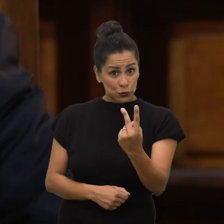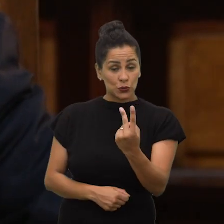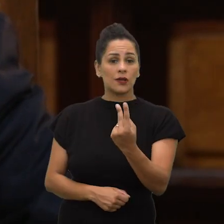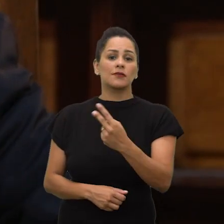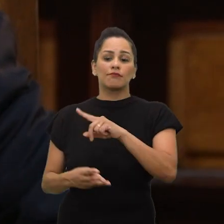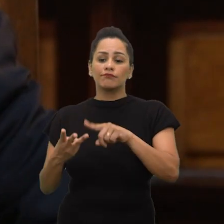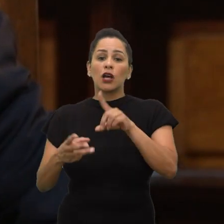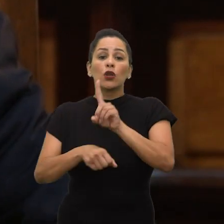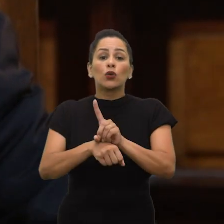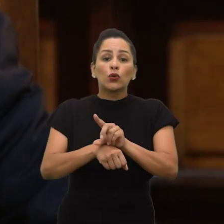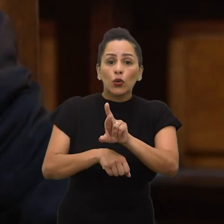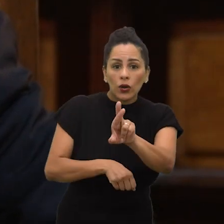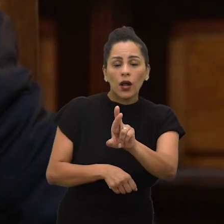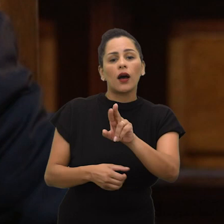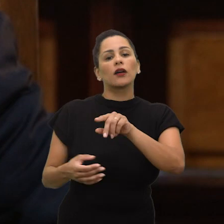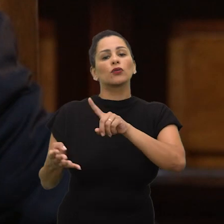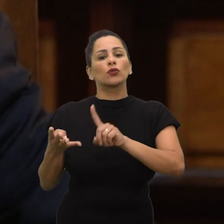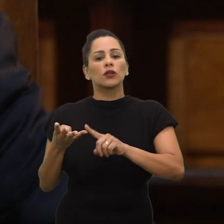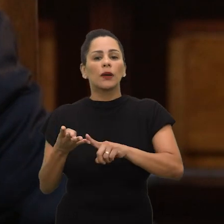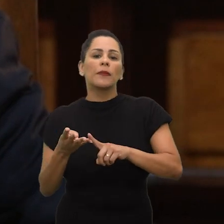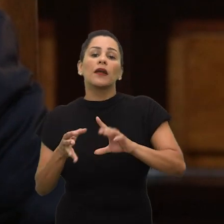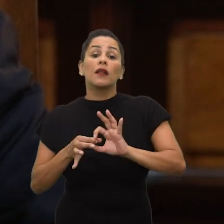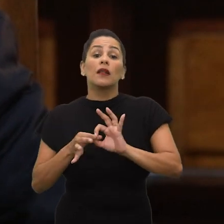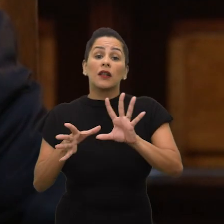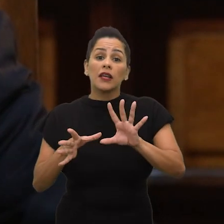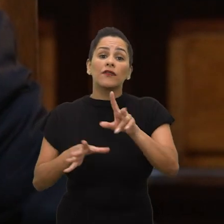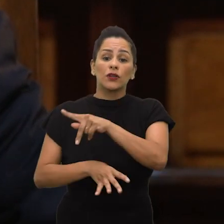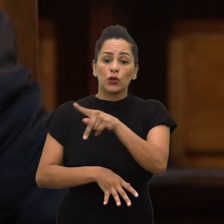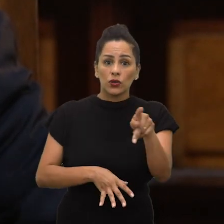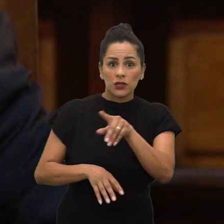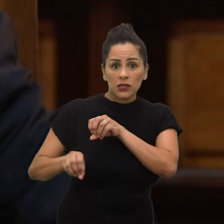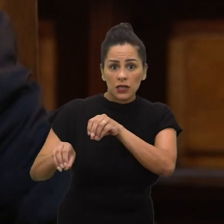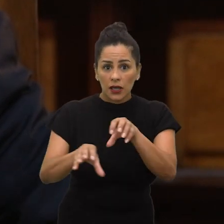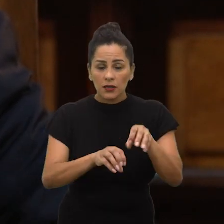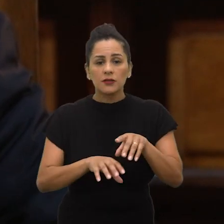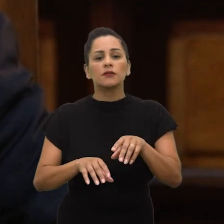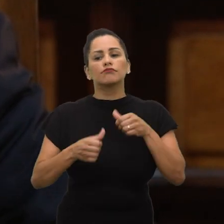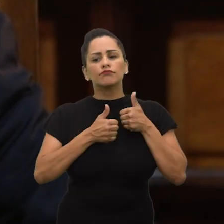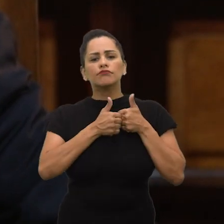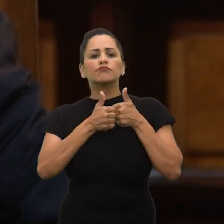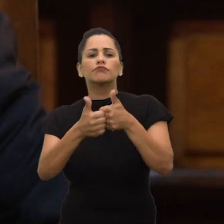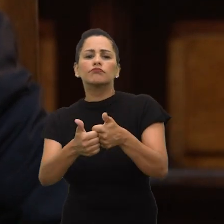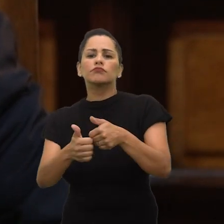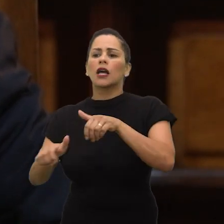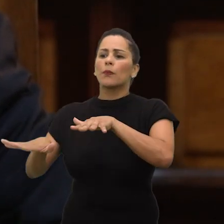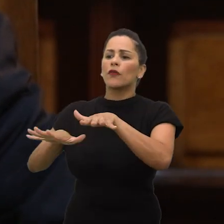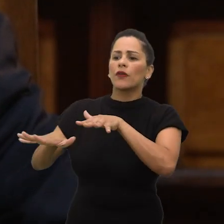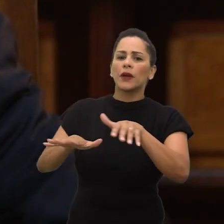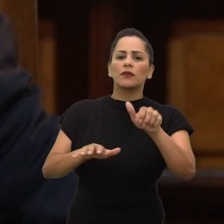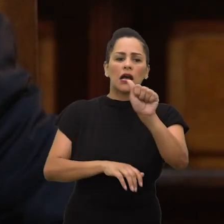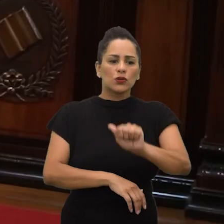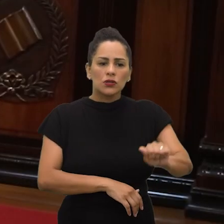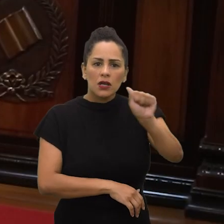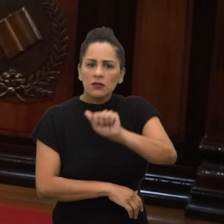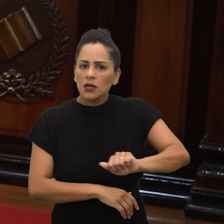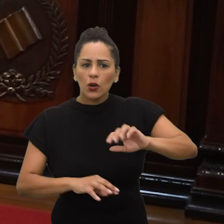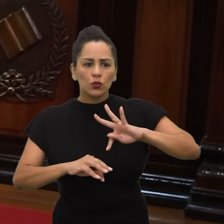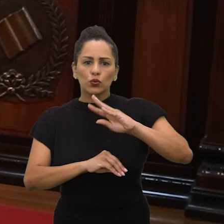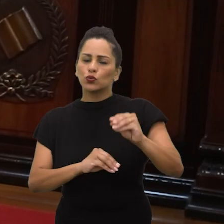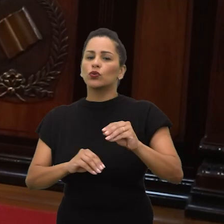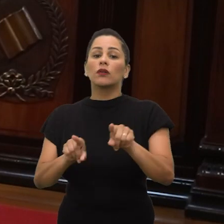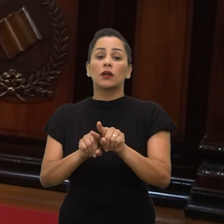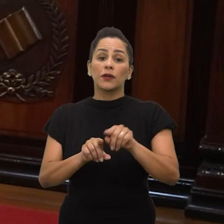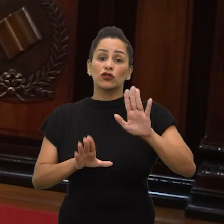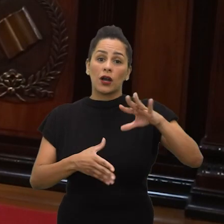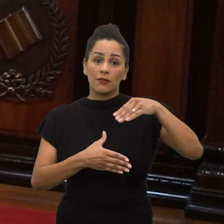fiz doutorado fiz livre docência consegui também acompanhar os movimentos associativos Eu Fui eleito